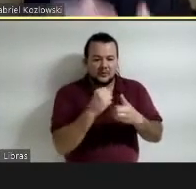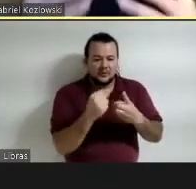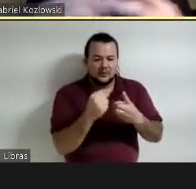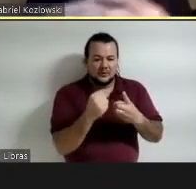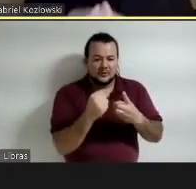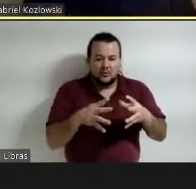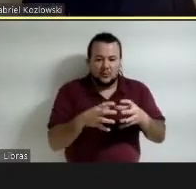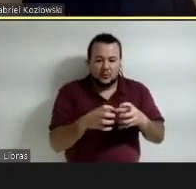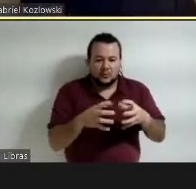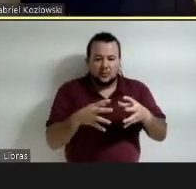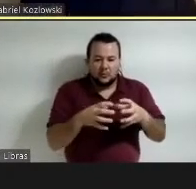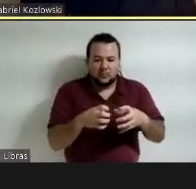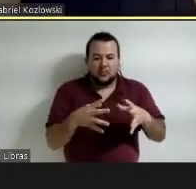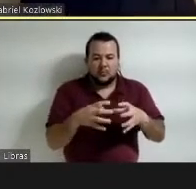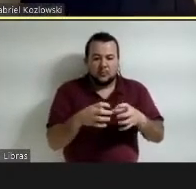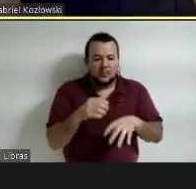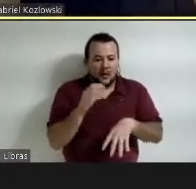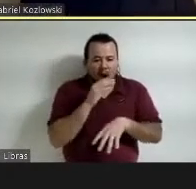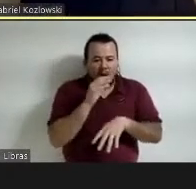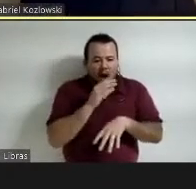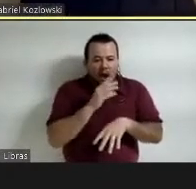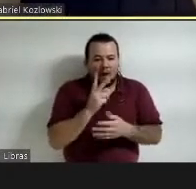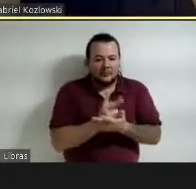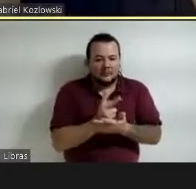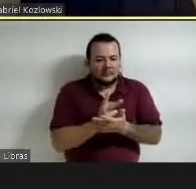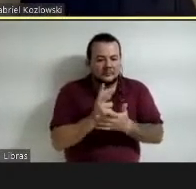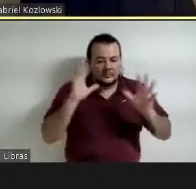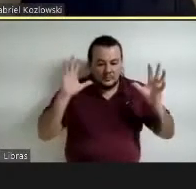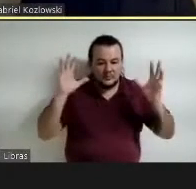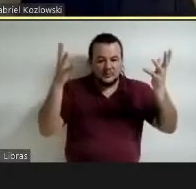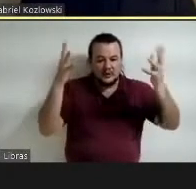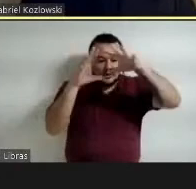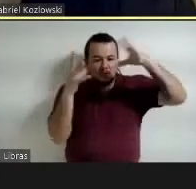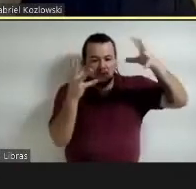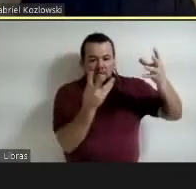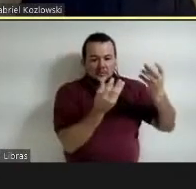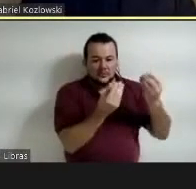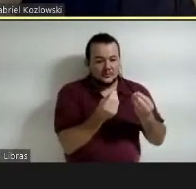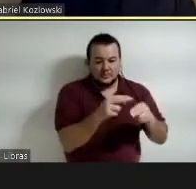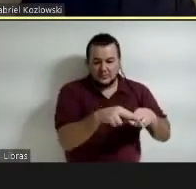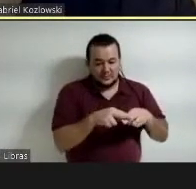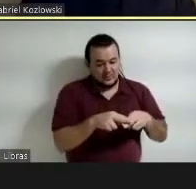no ritmo das estações do mundo por conta da tecnologia,